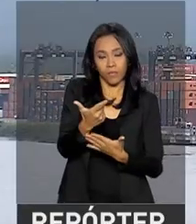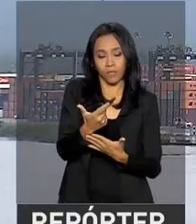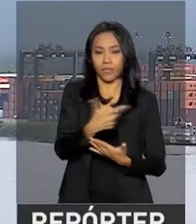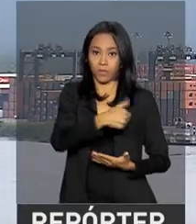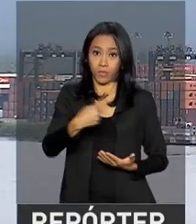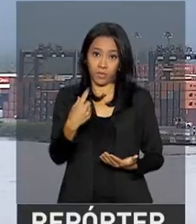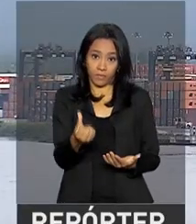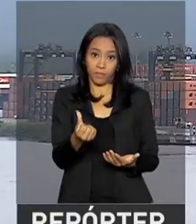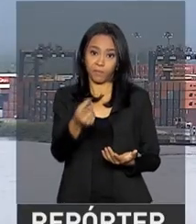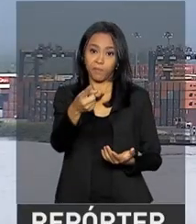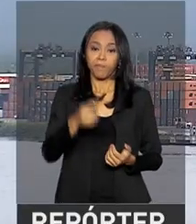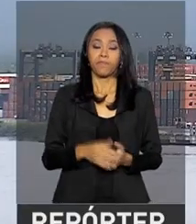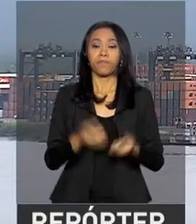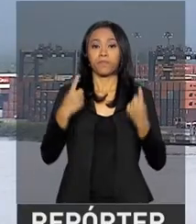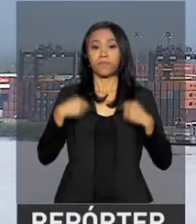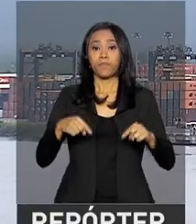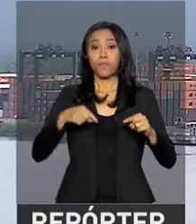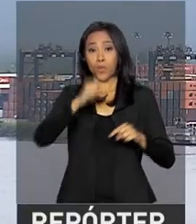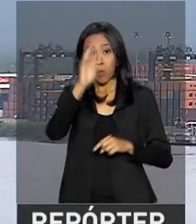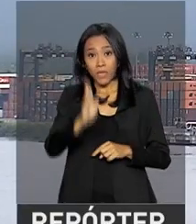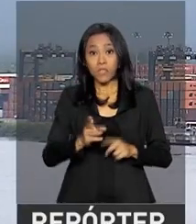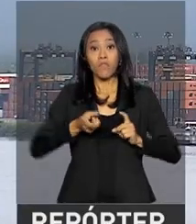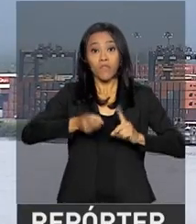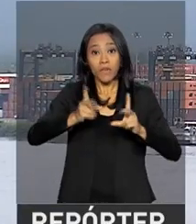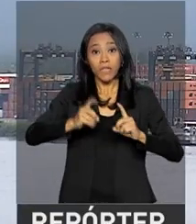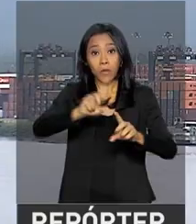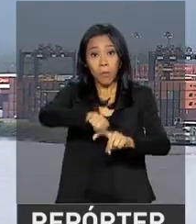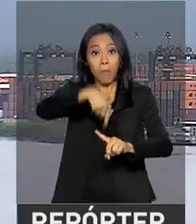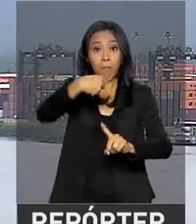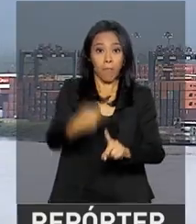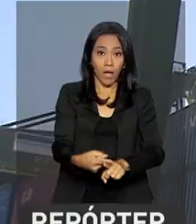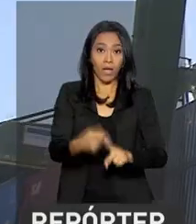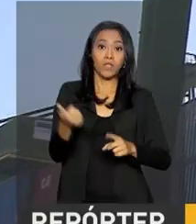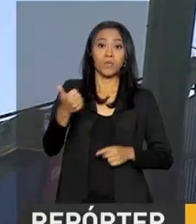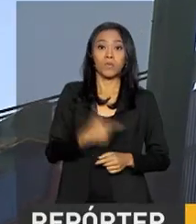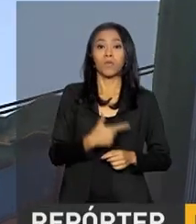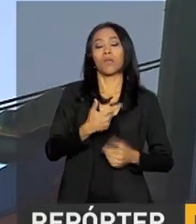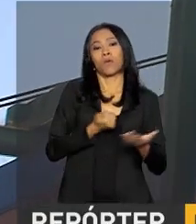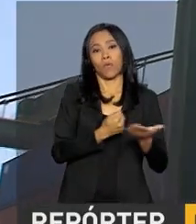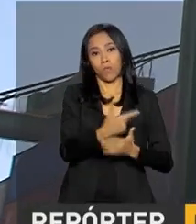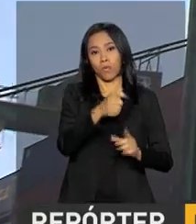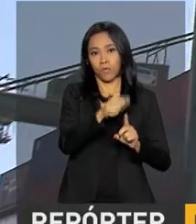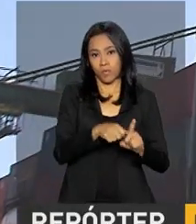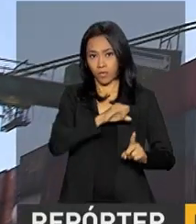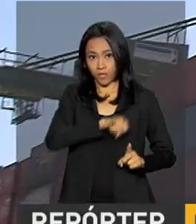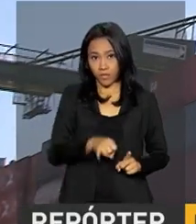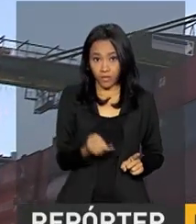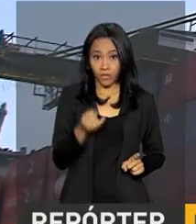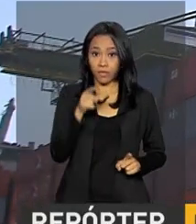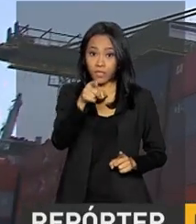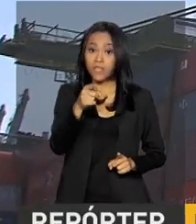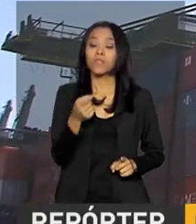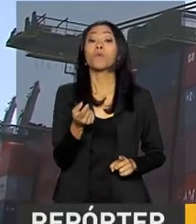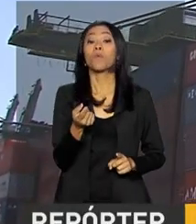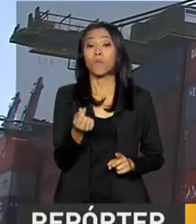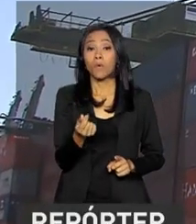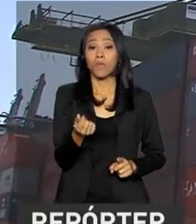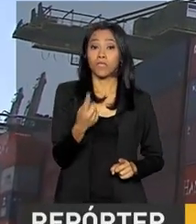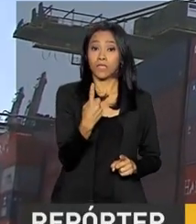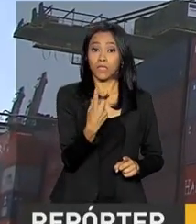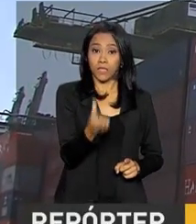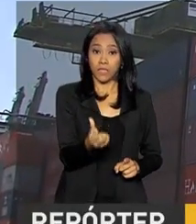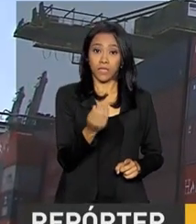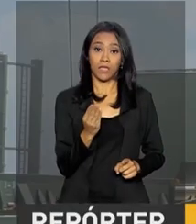o brasil vendeu mais do que encontrou no mês de janeiro as exportações renderam para o país 16 bilhões de